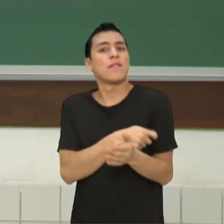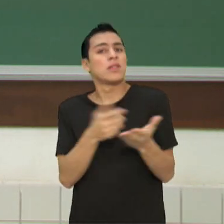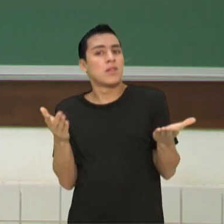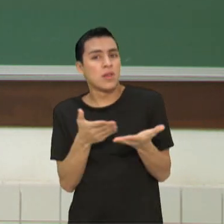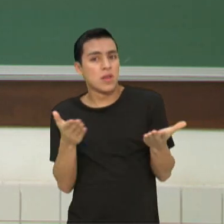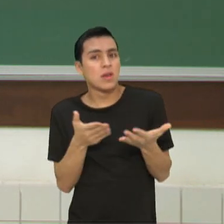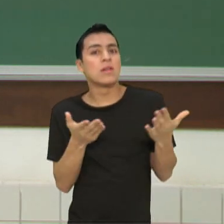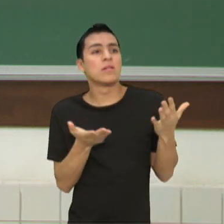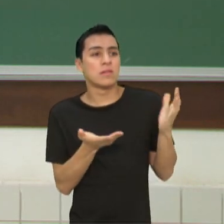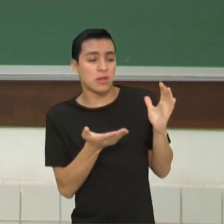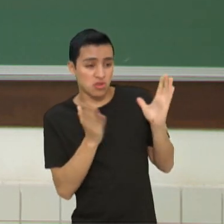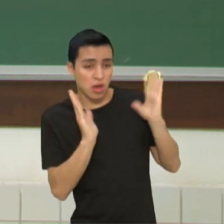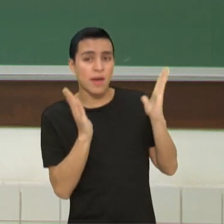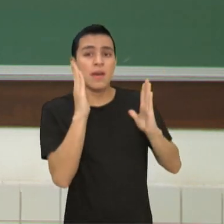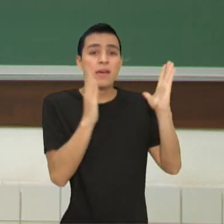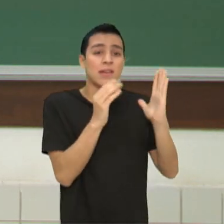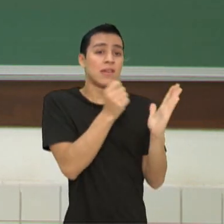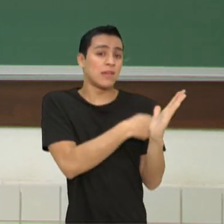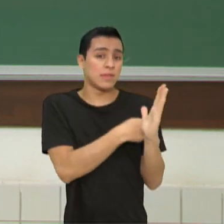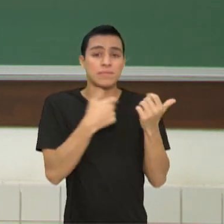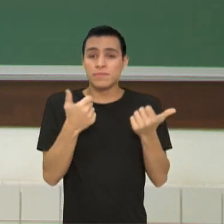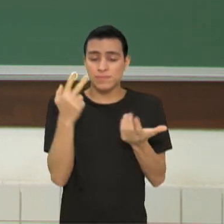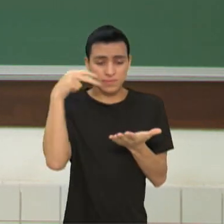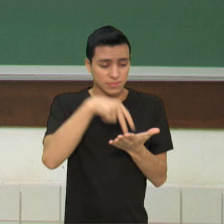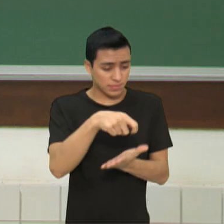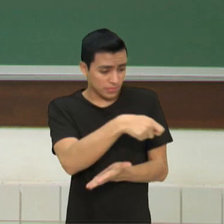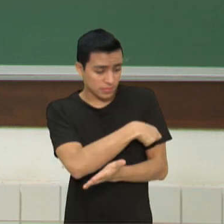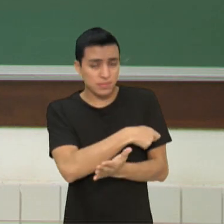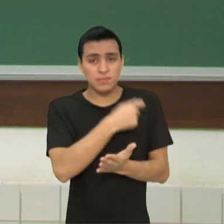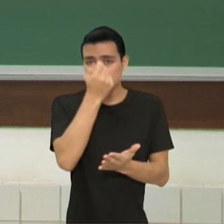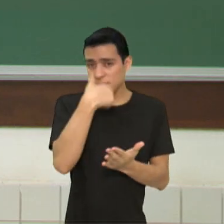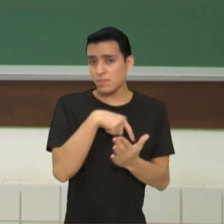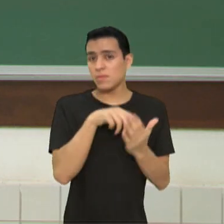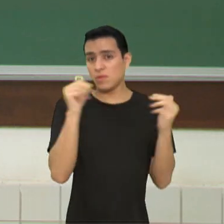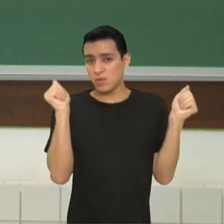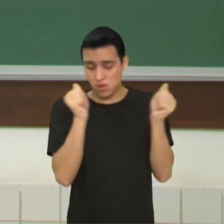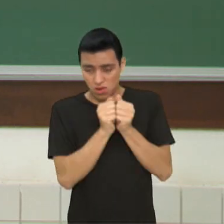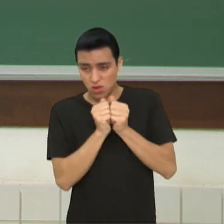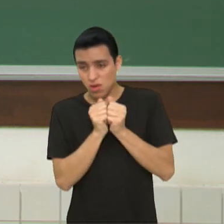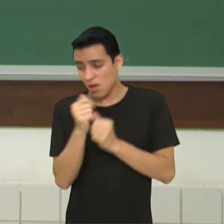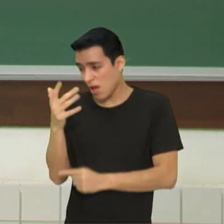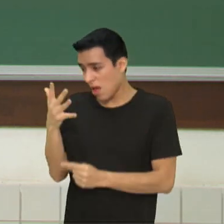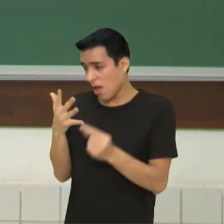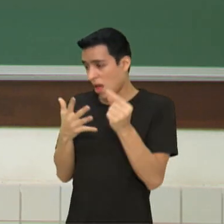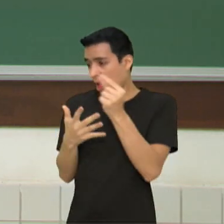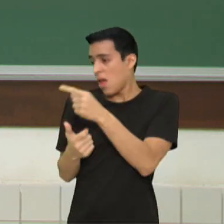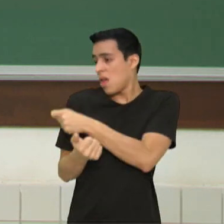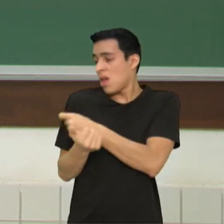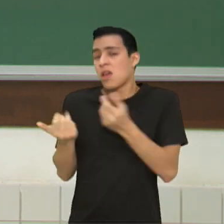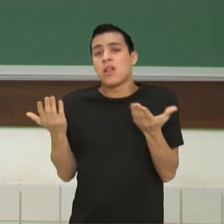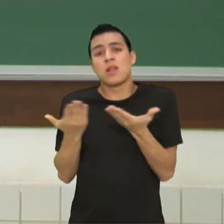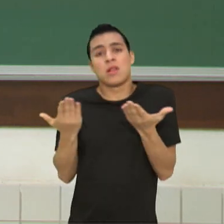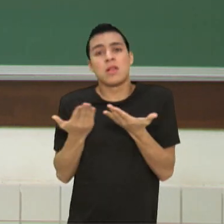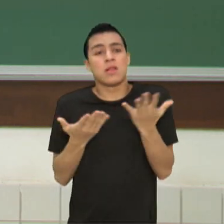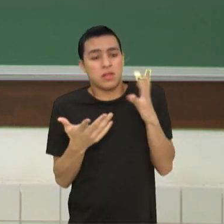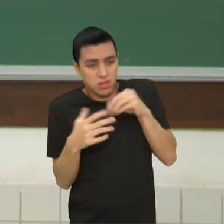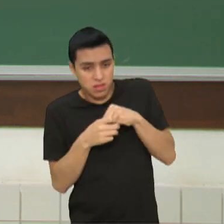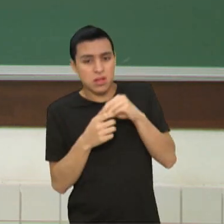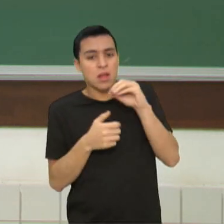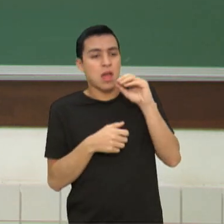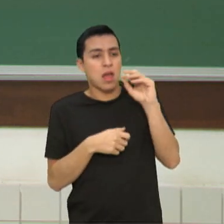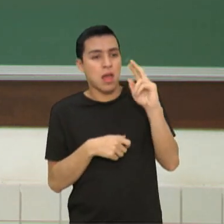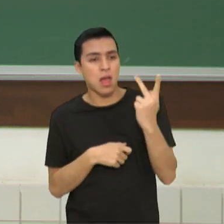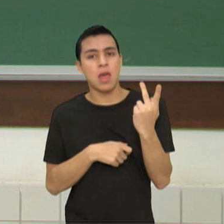unidade de saúde, está em época de vacinação. Vai lá, tomou a vacina da gripe, junto com todos os tipos de gripe que ele está recebendo vacina, vai estar H1N1.